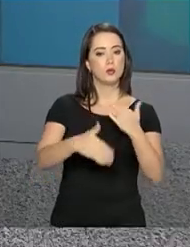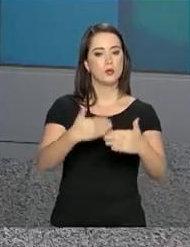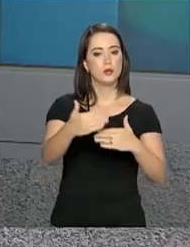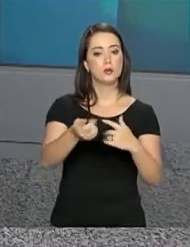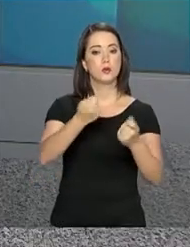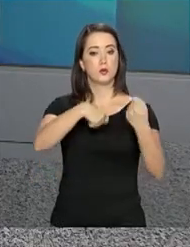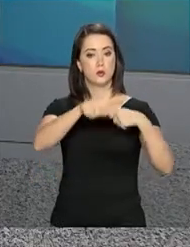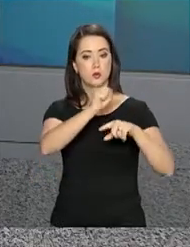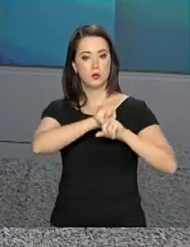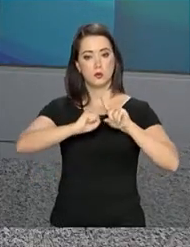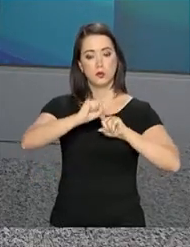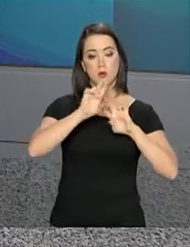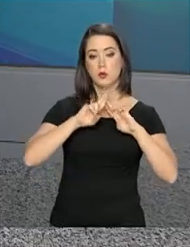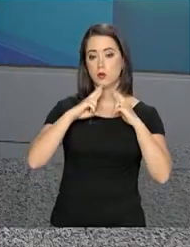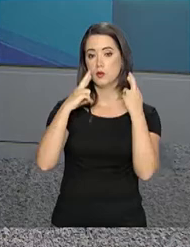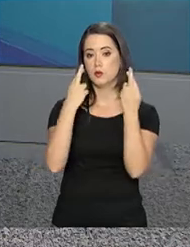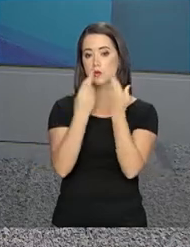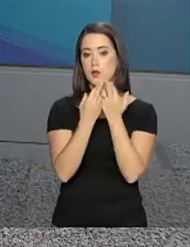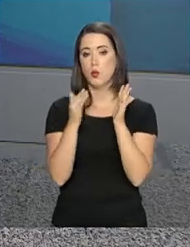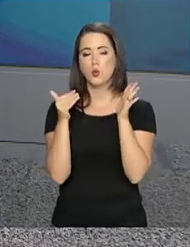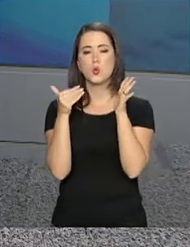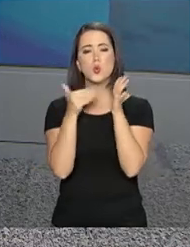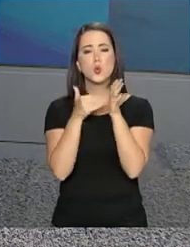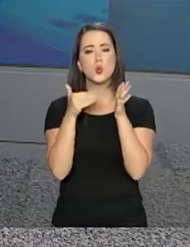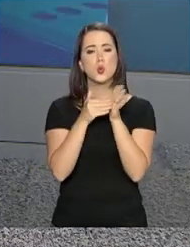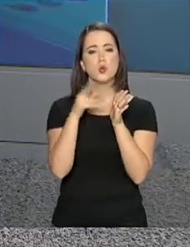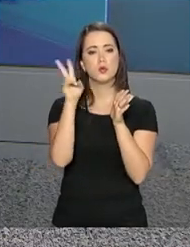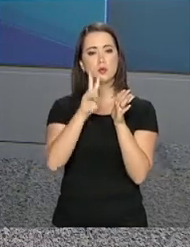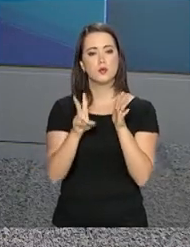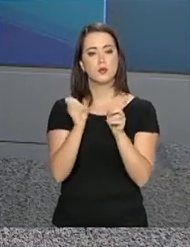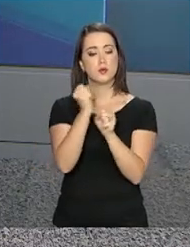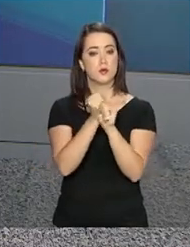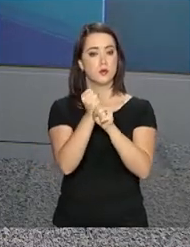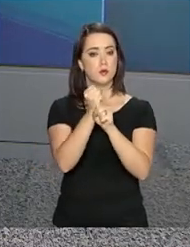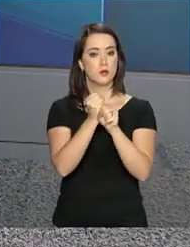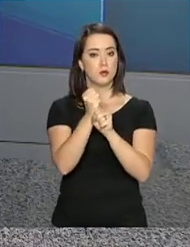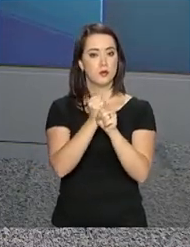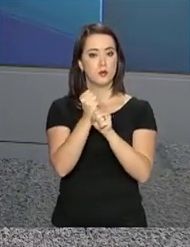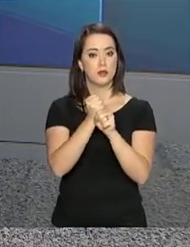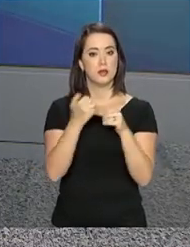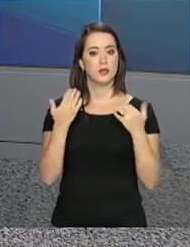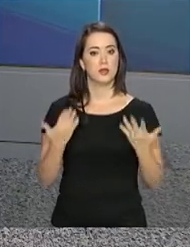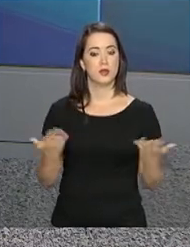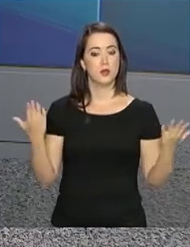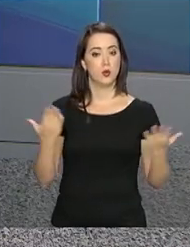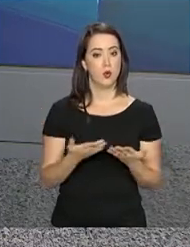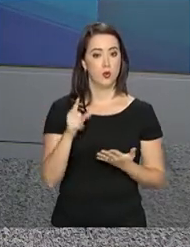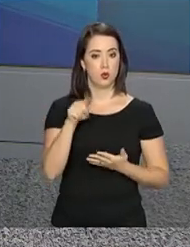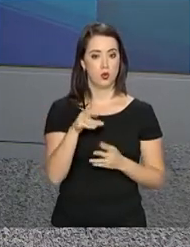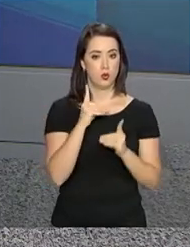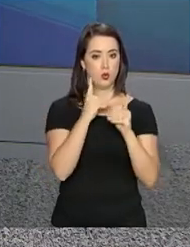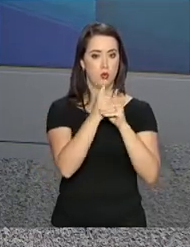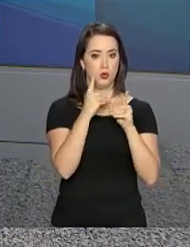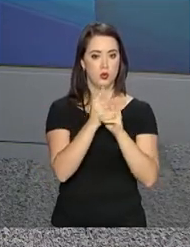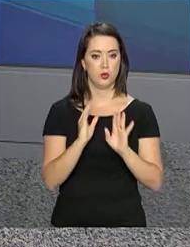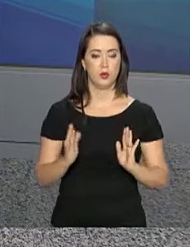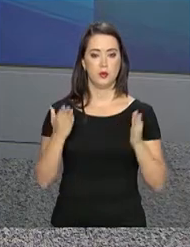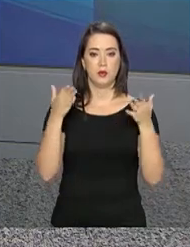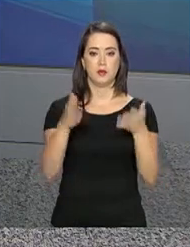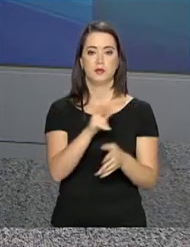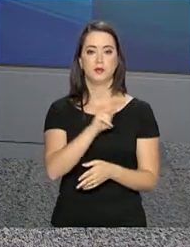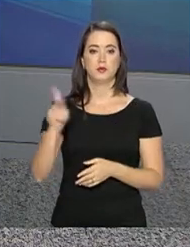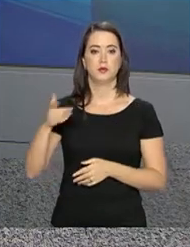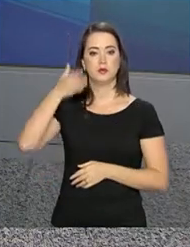desenvolvimento econômico e social se reuniu pela última última vez no ano hoje durante um encontro com a participação do presidente